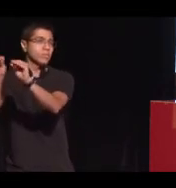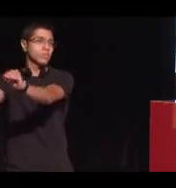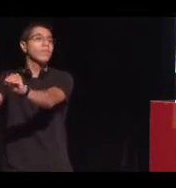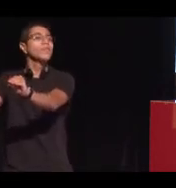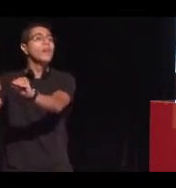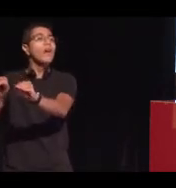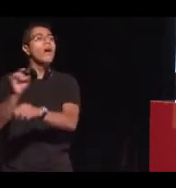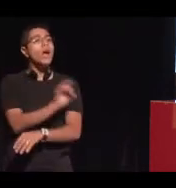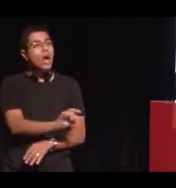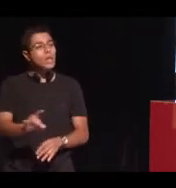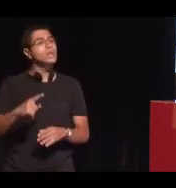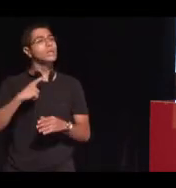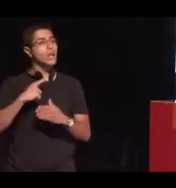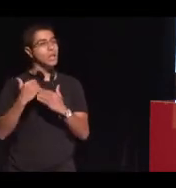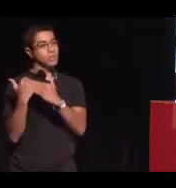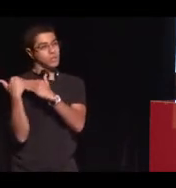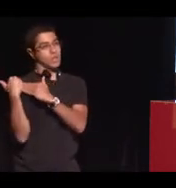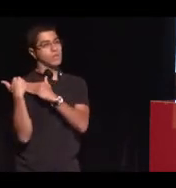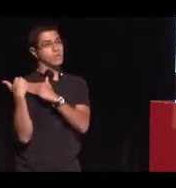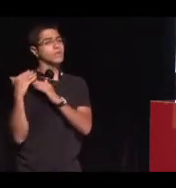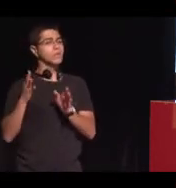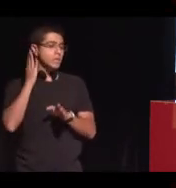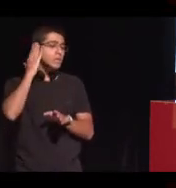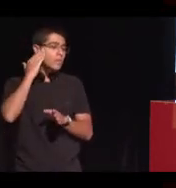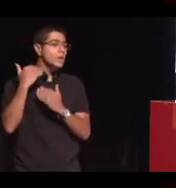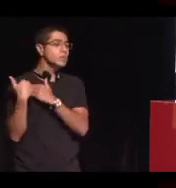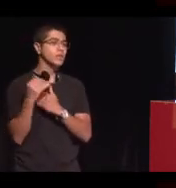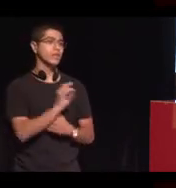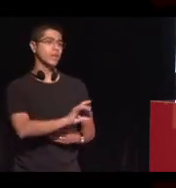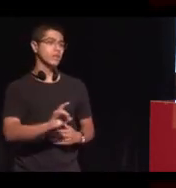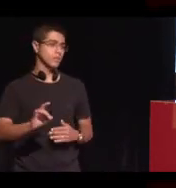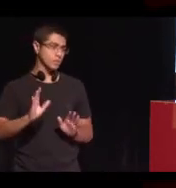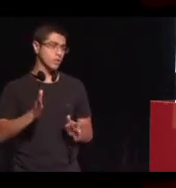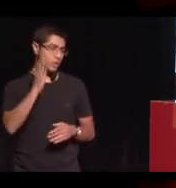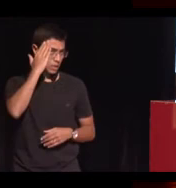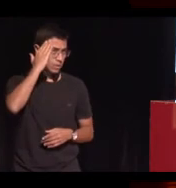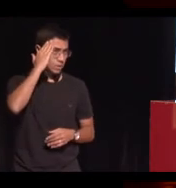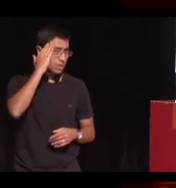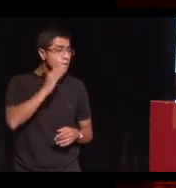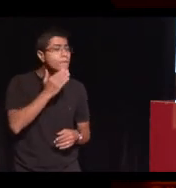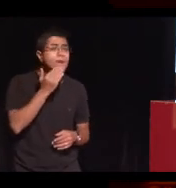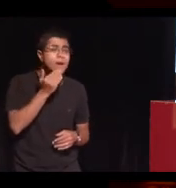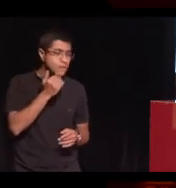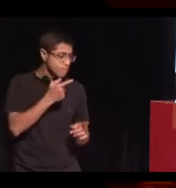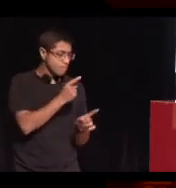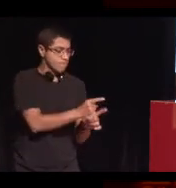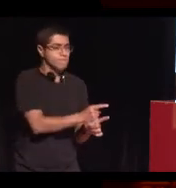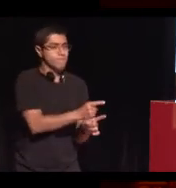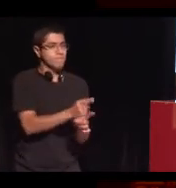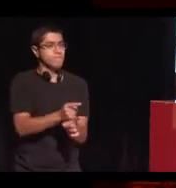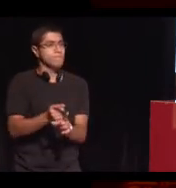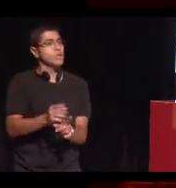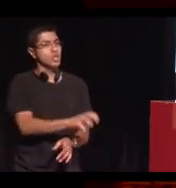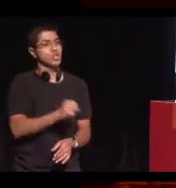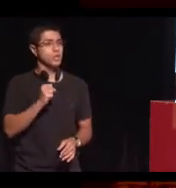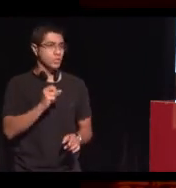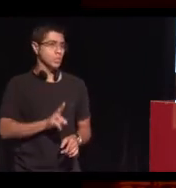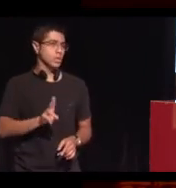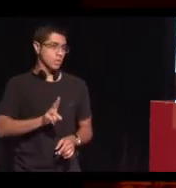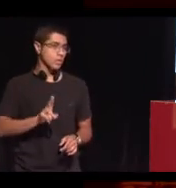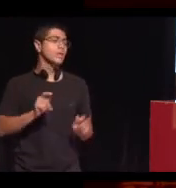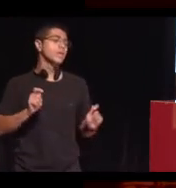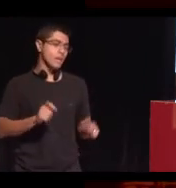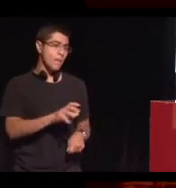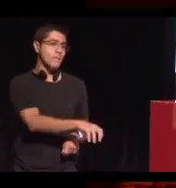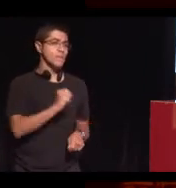definidas, ou quase bem definidas, que eram facilmente extraíveis. Dava para